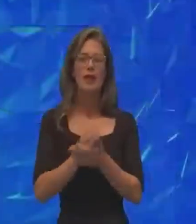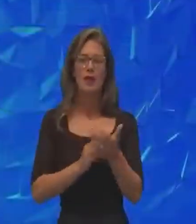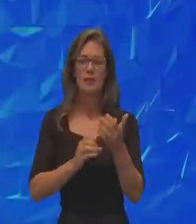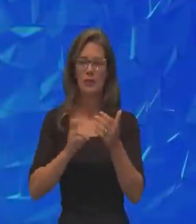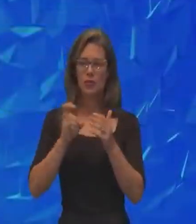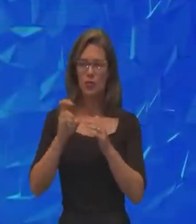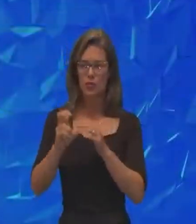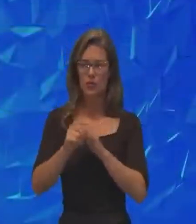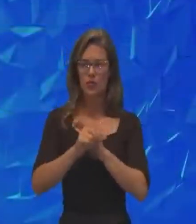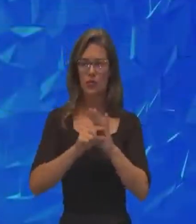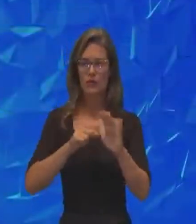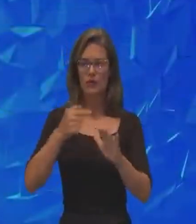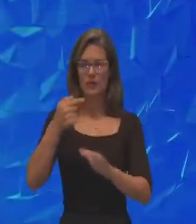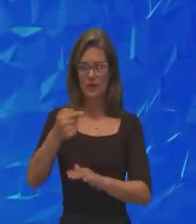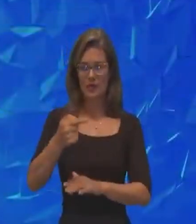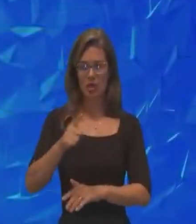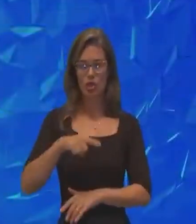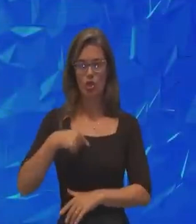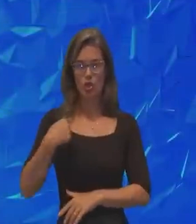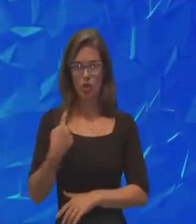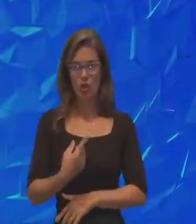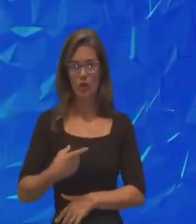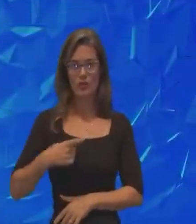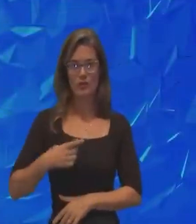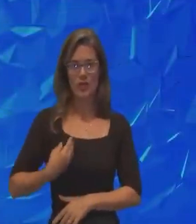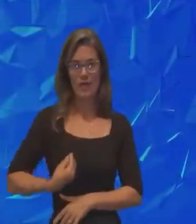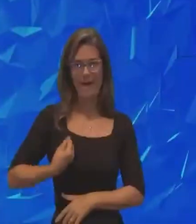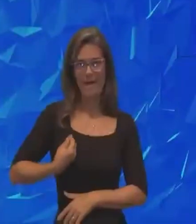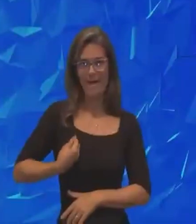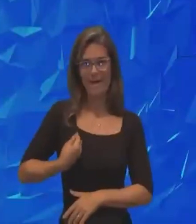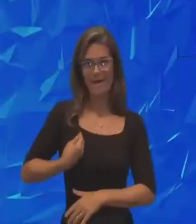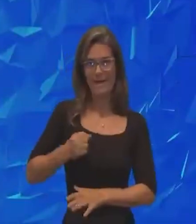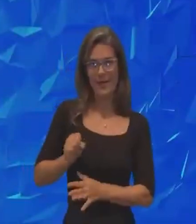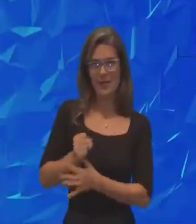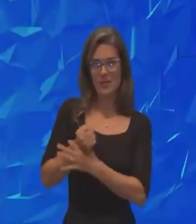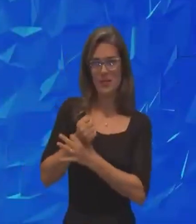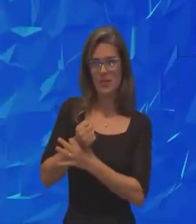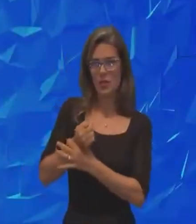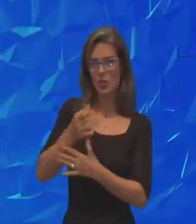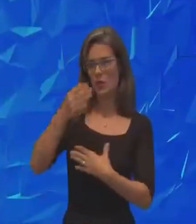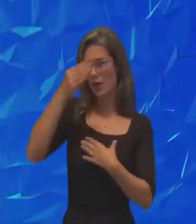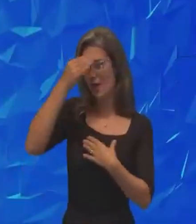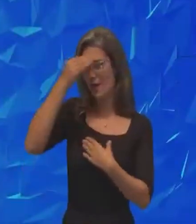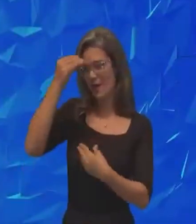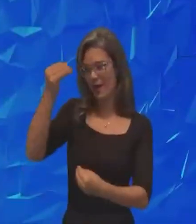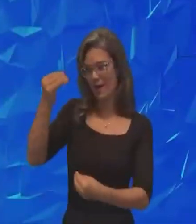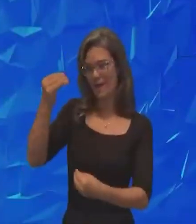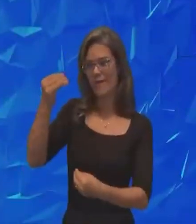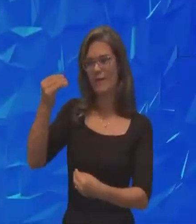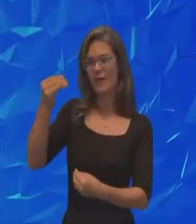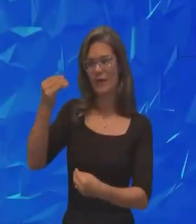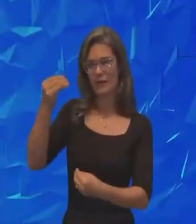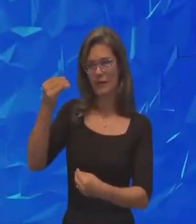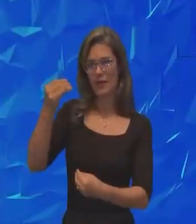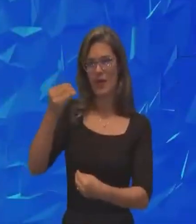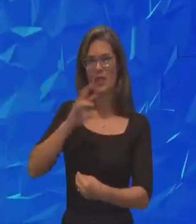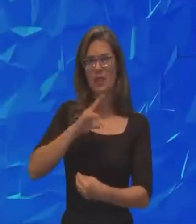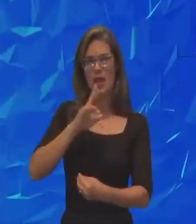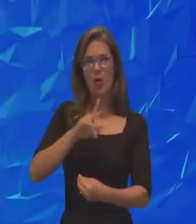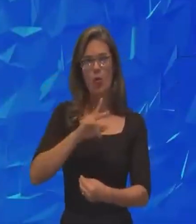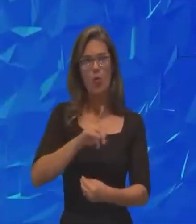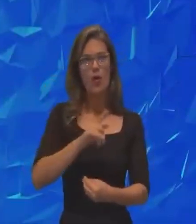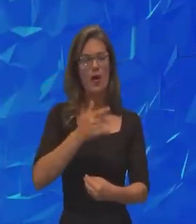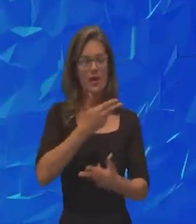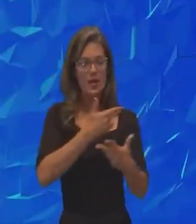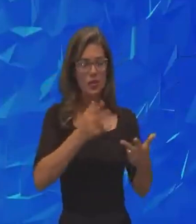que andamos por fé e não pelo que vemos. Vamos falar juntos? Visto que